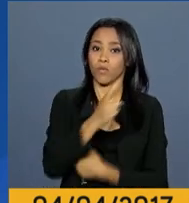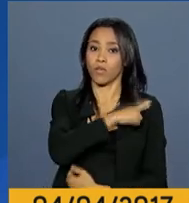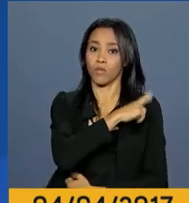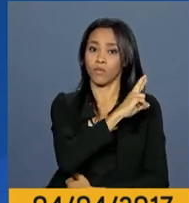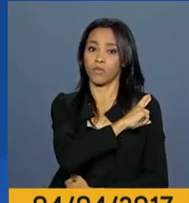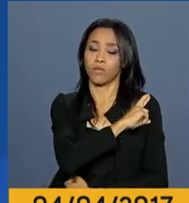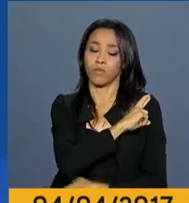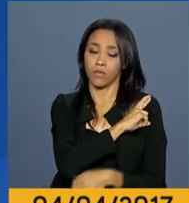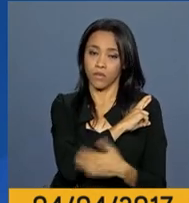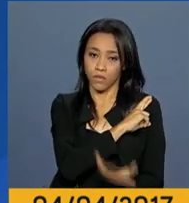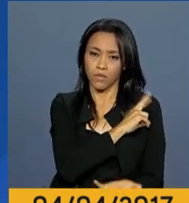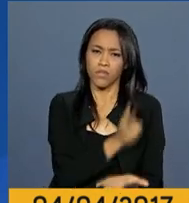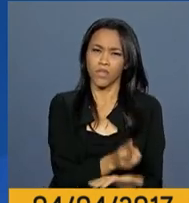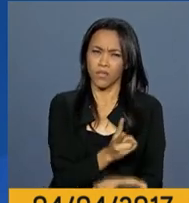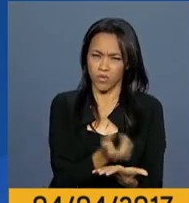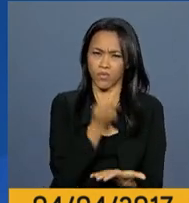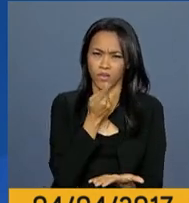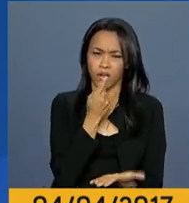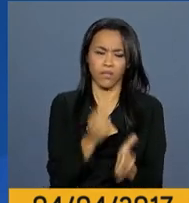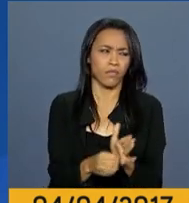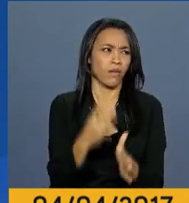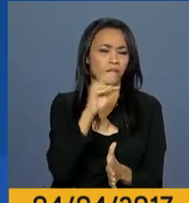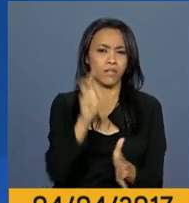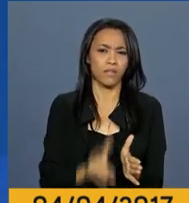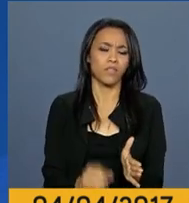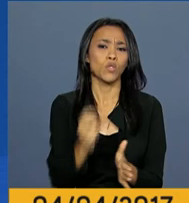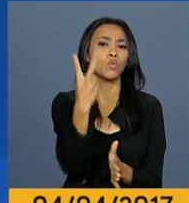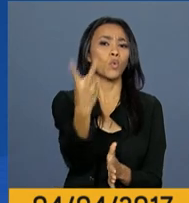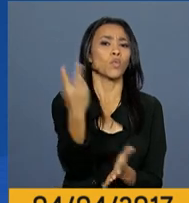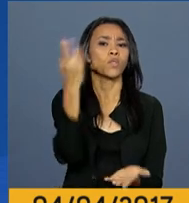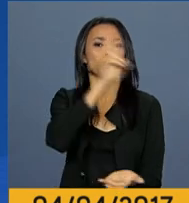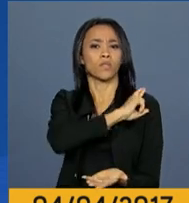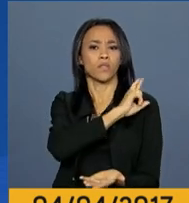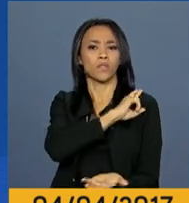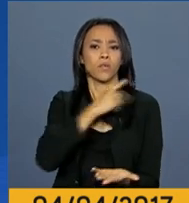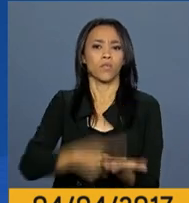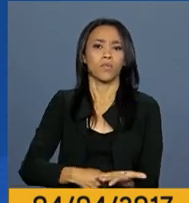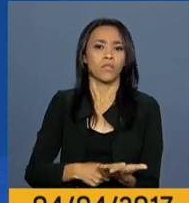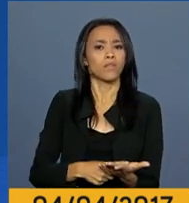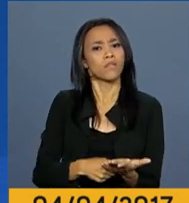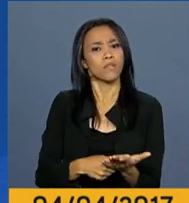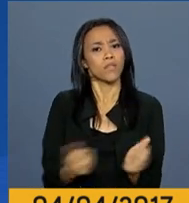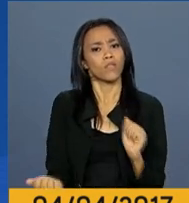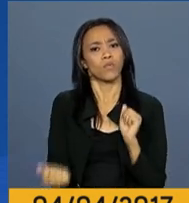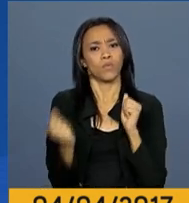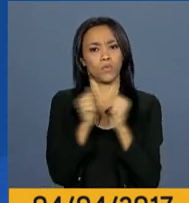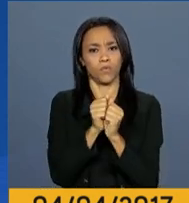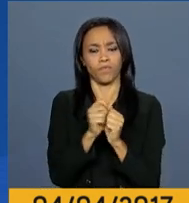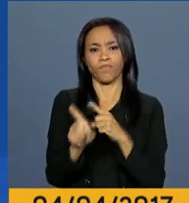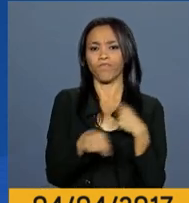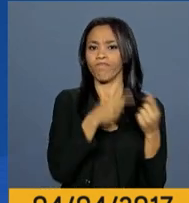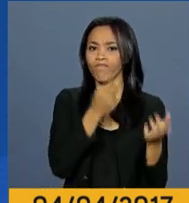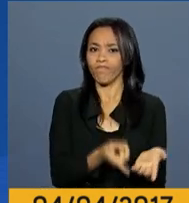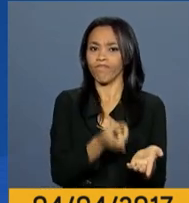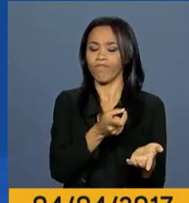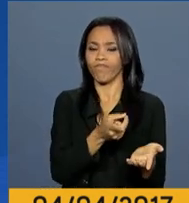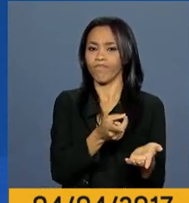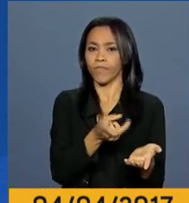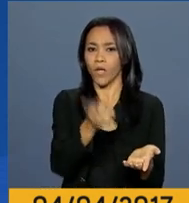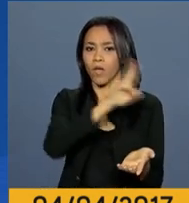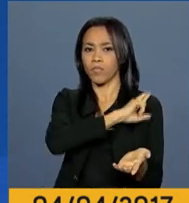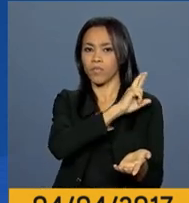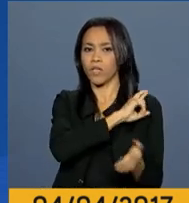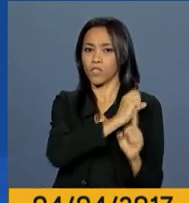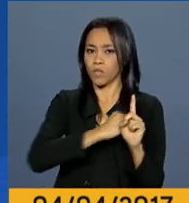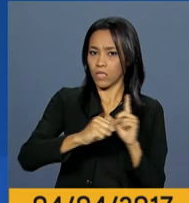com frequência a duas responsabilidades que andam juntas: a responsabilidade